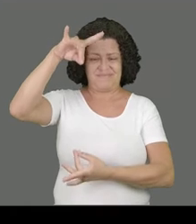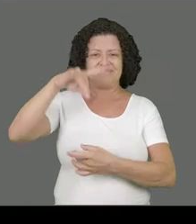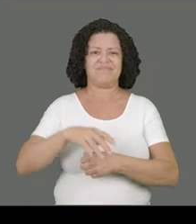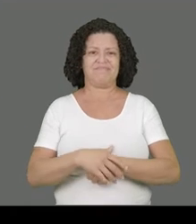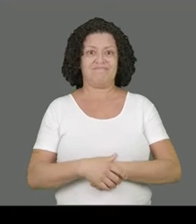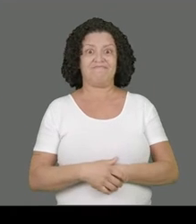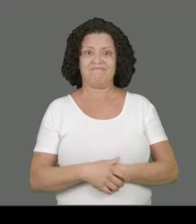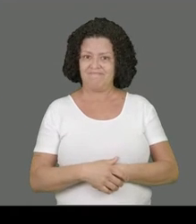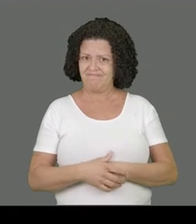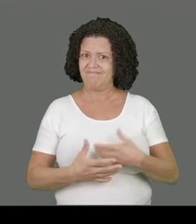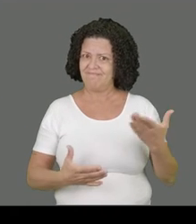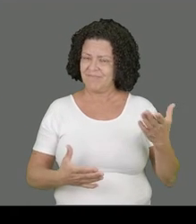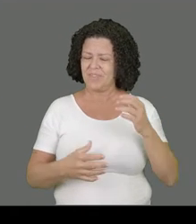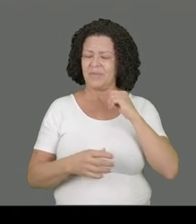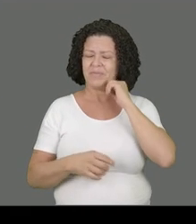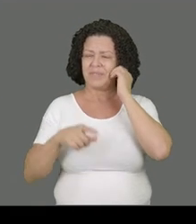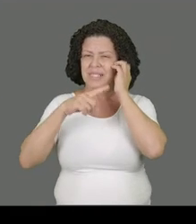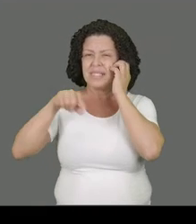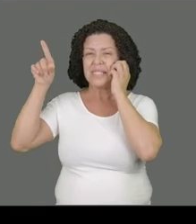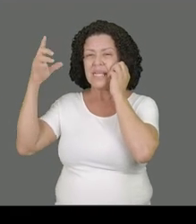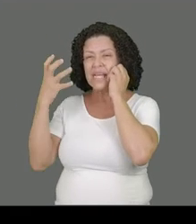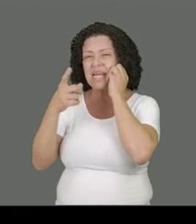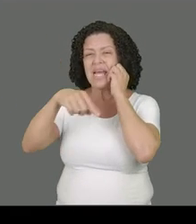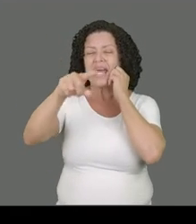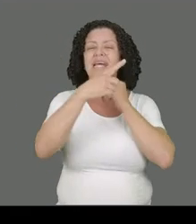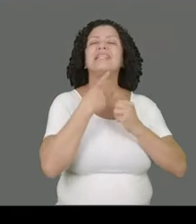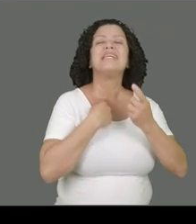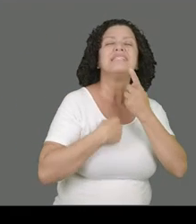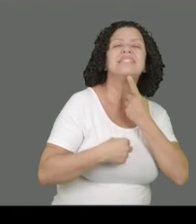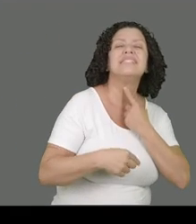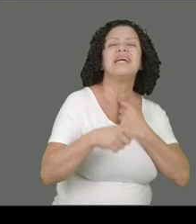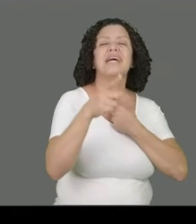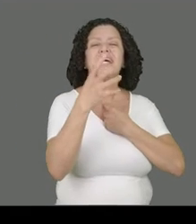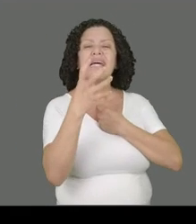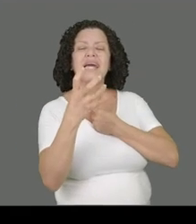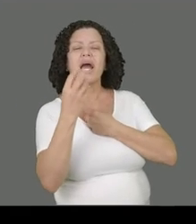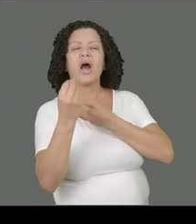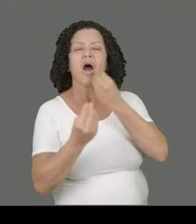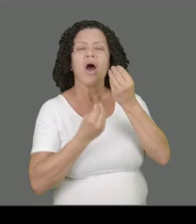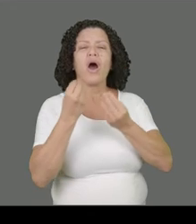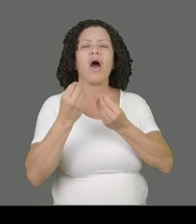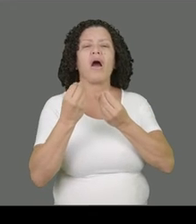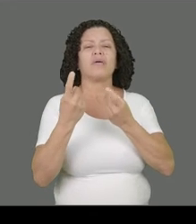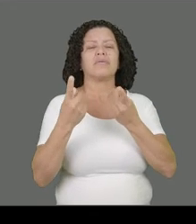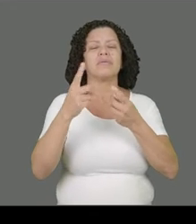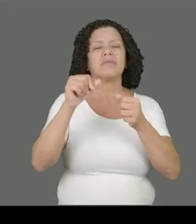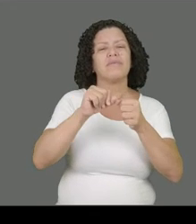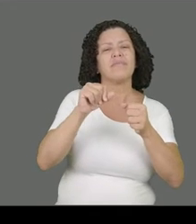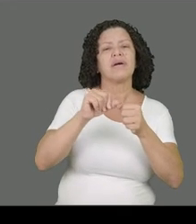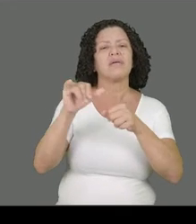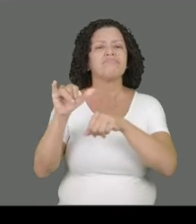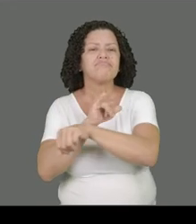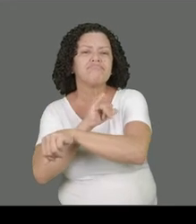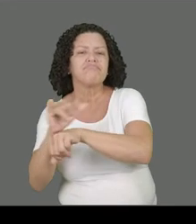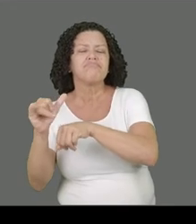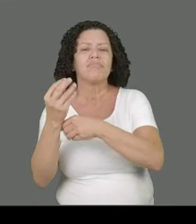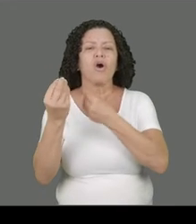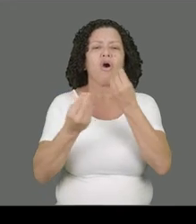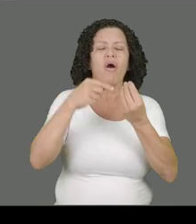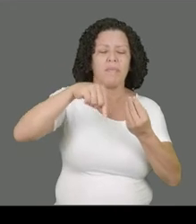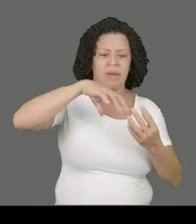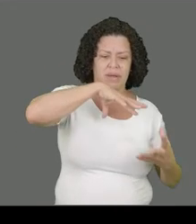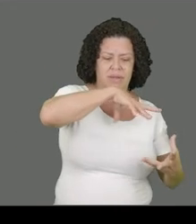natureza do nosso espírito. Então, se ele outorgou esse desejo incessante, quais são as